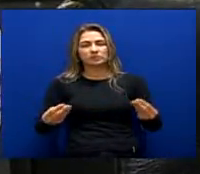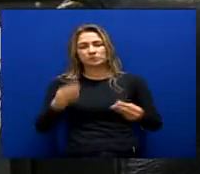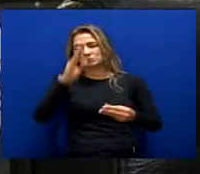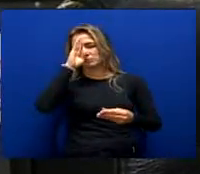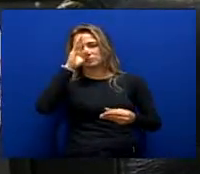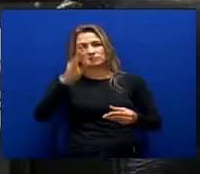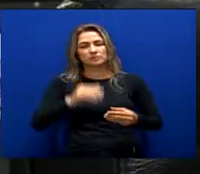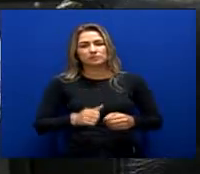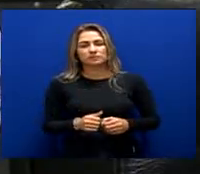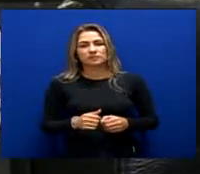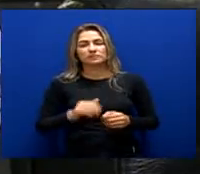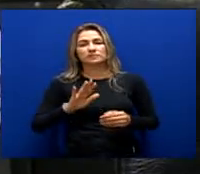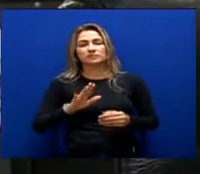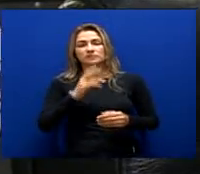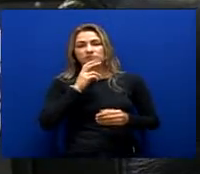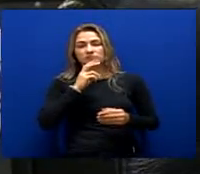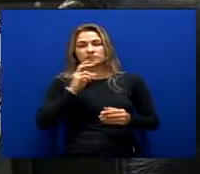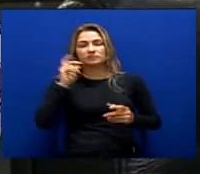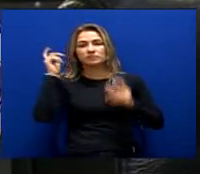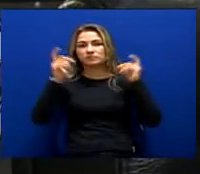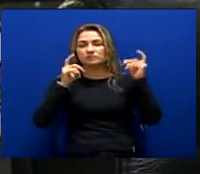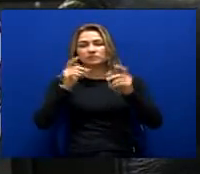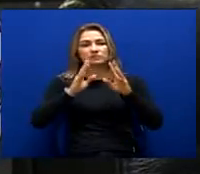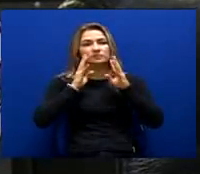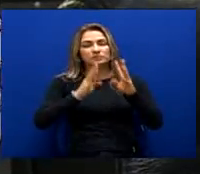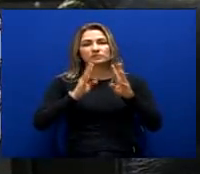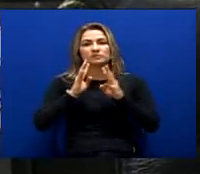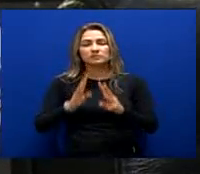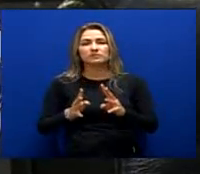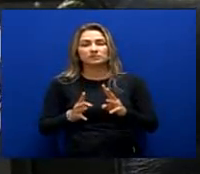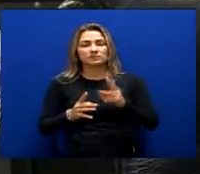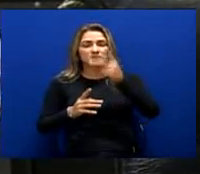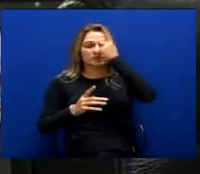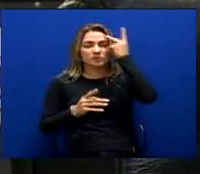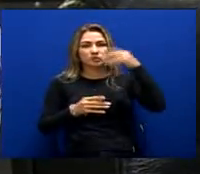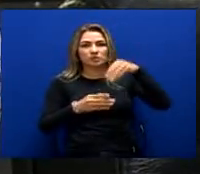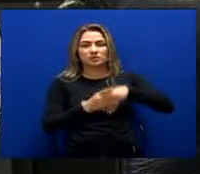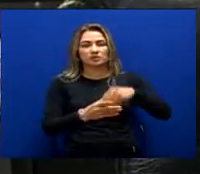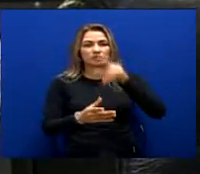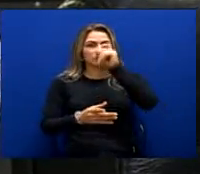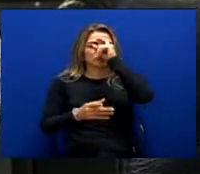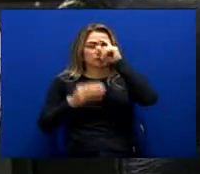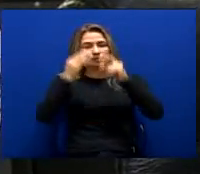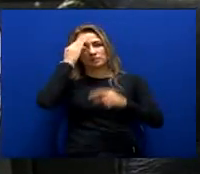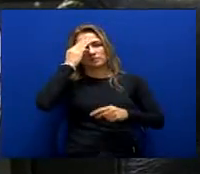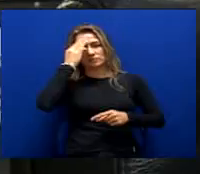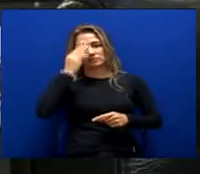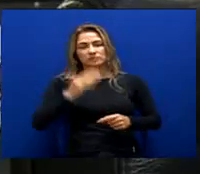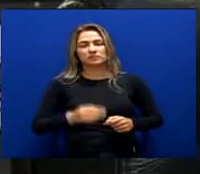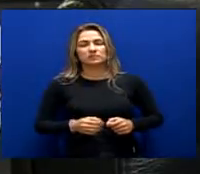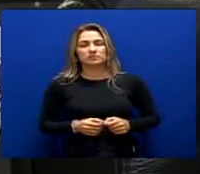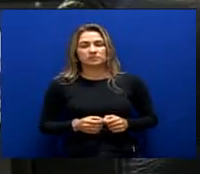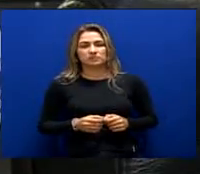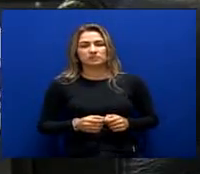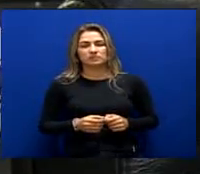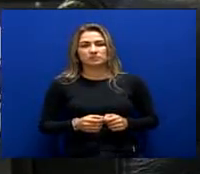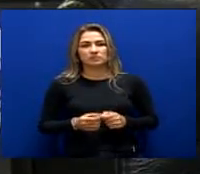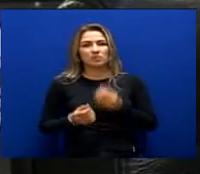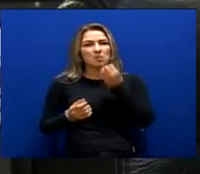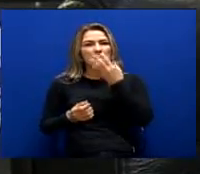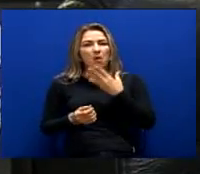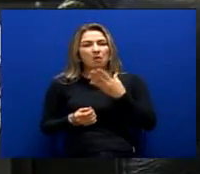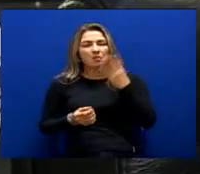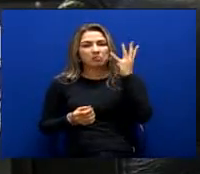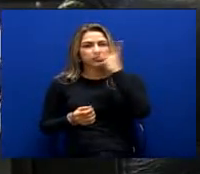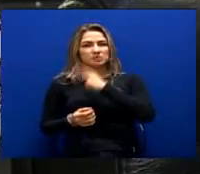com esse sujeito que estavam internados nesses manicômios então não foi algo bonito